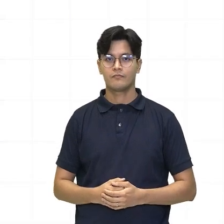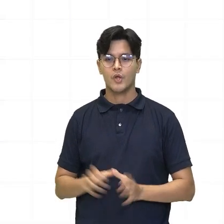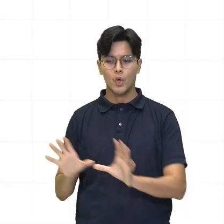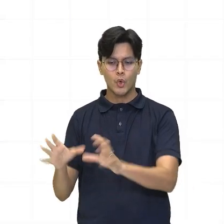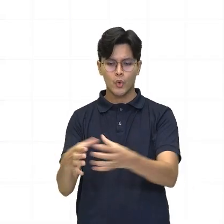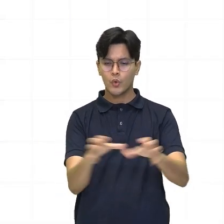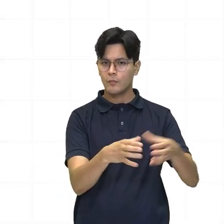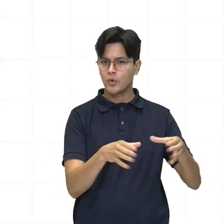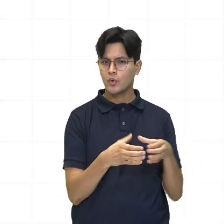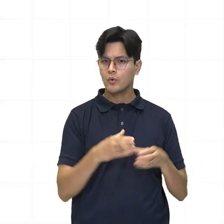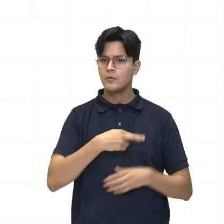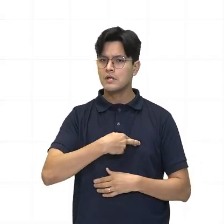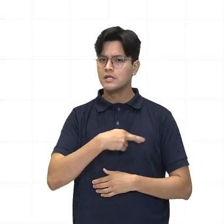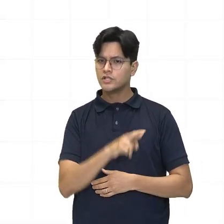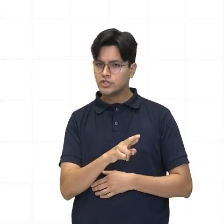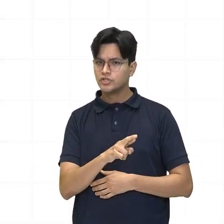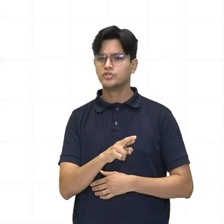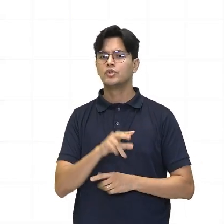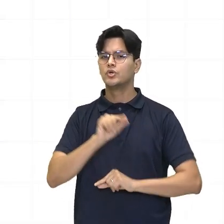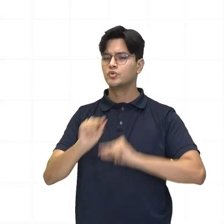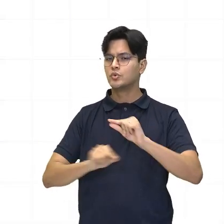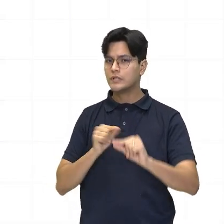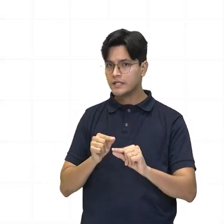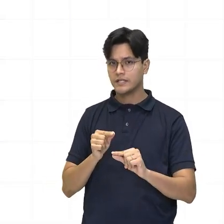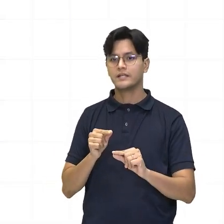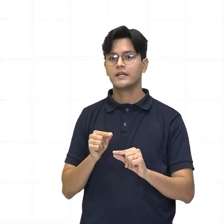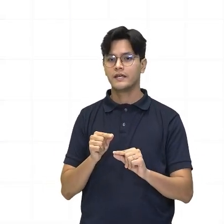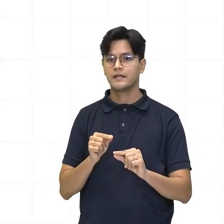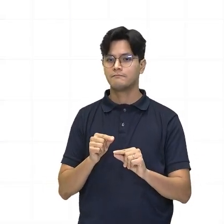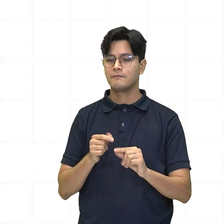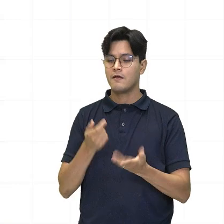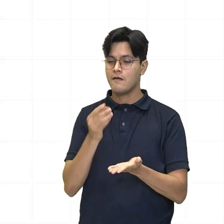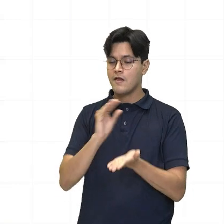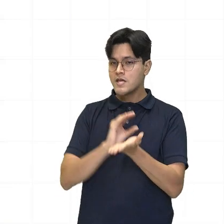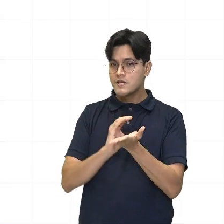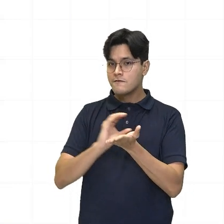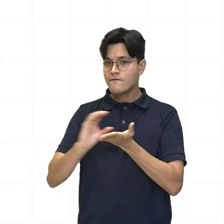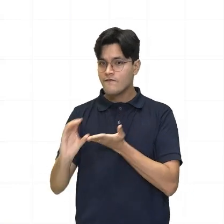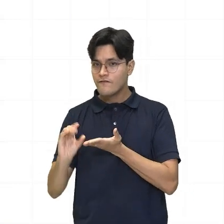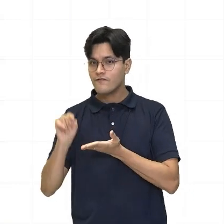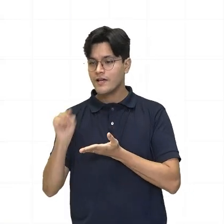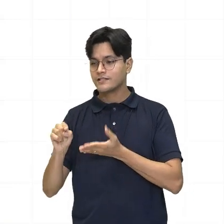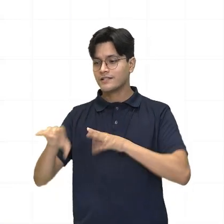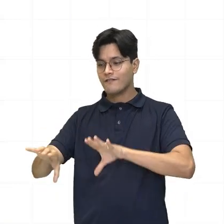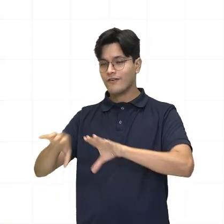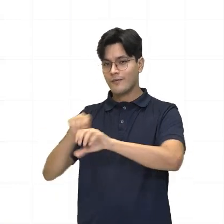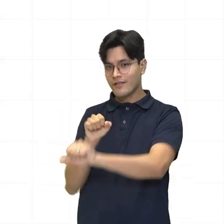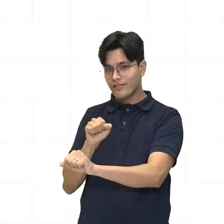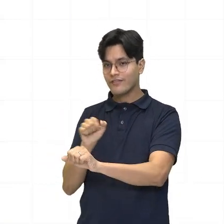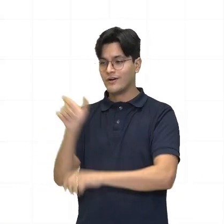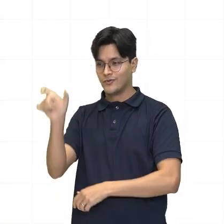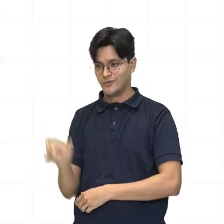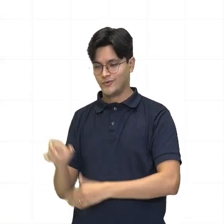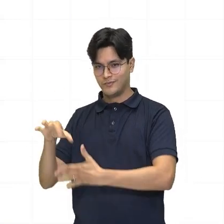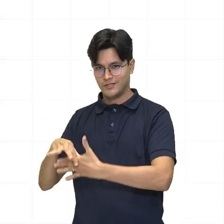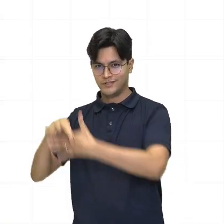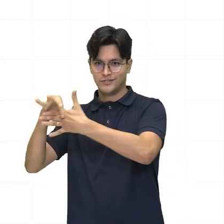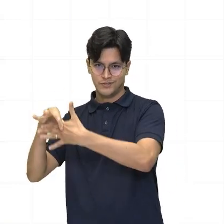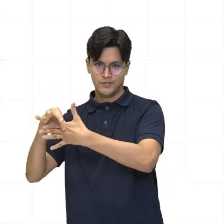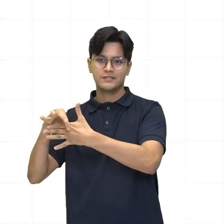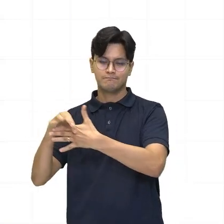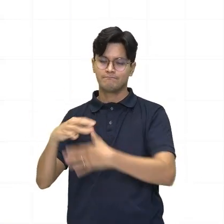investem na formação e na capacitação de suas lideranças. Vamos ver aí, olha, um exemplo